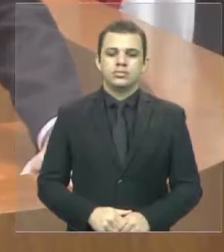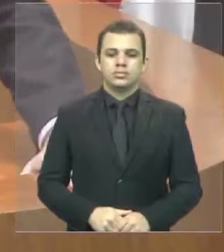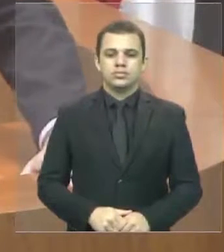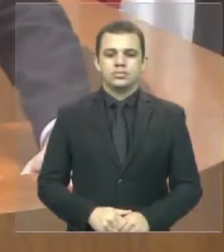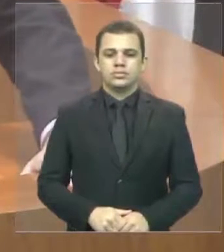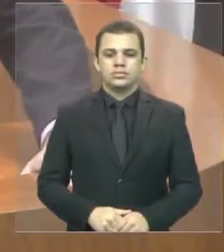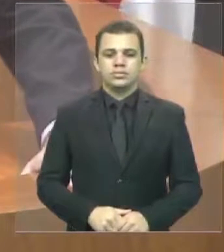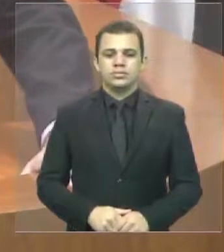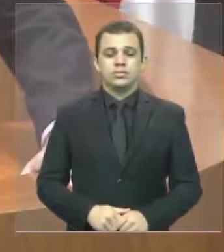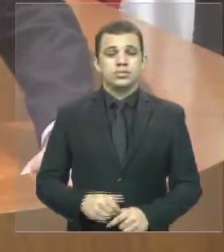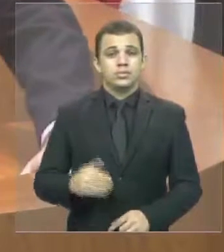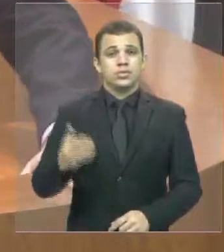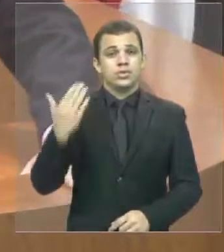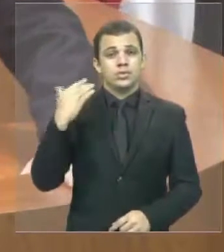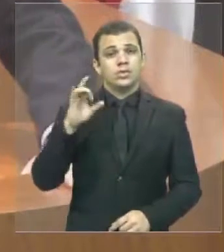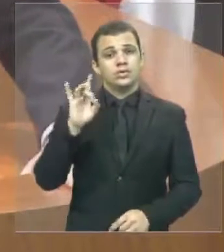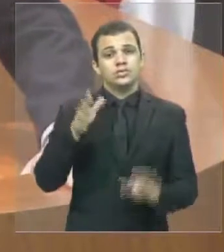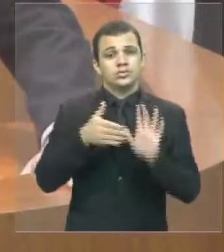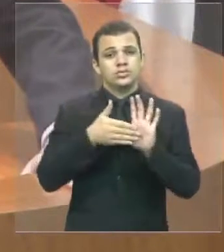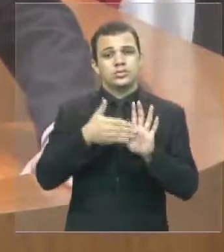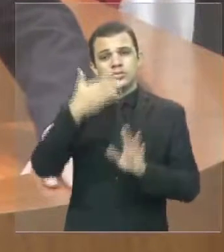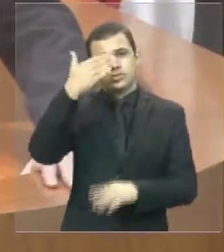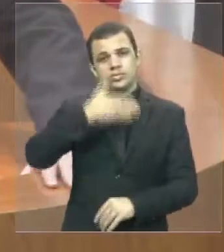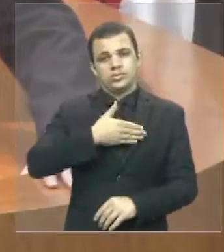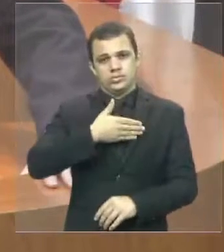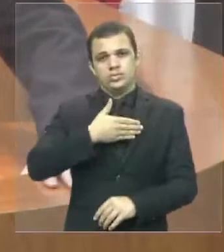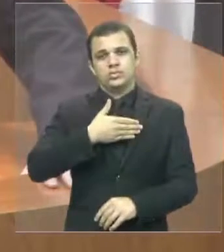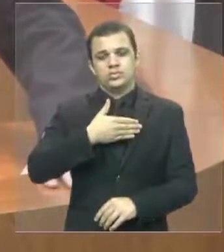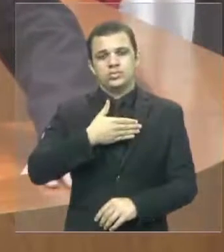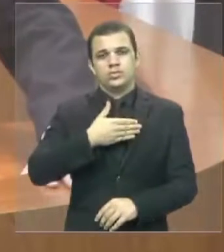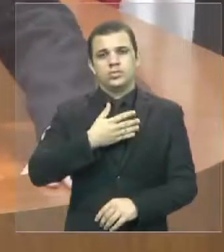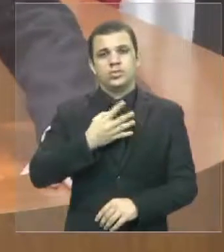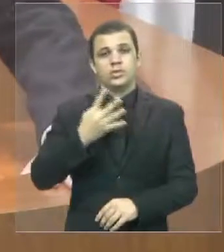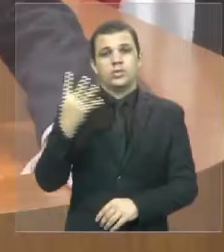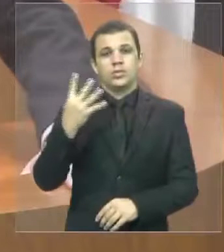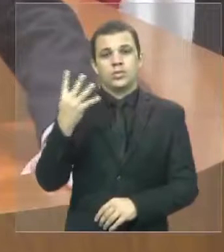só a prestação de conta do quarto